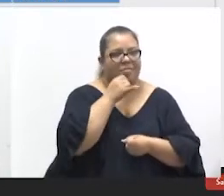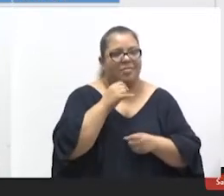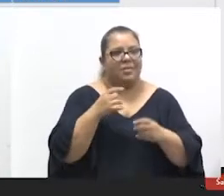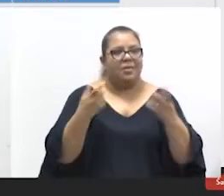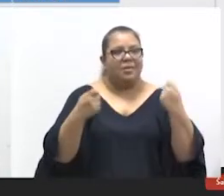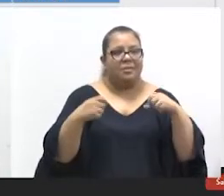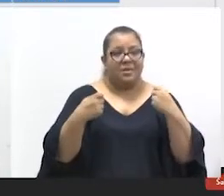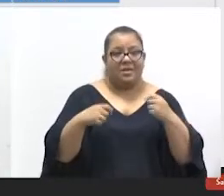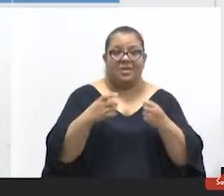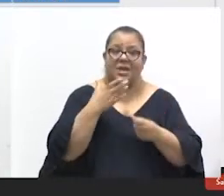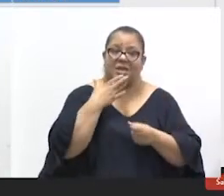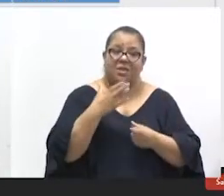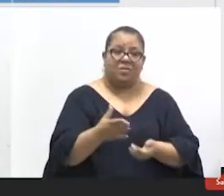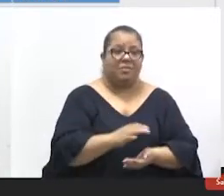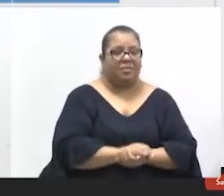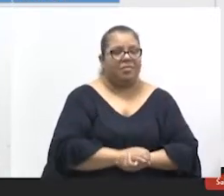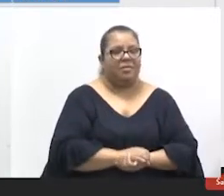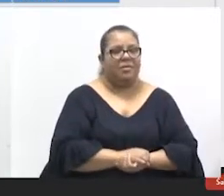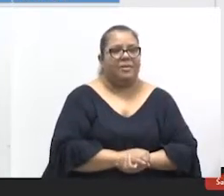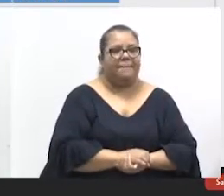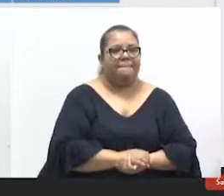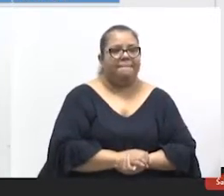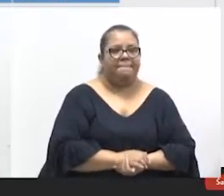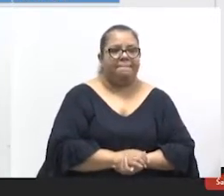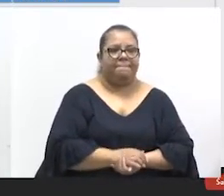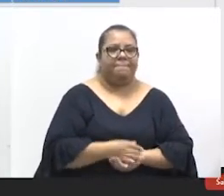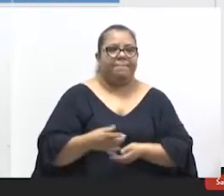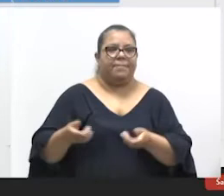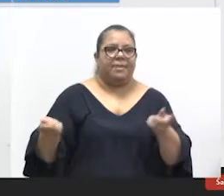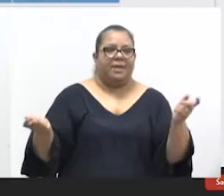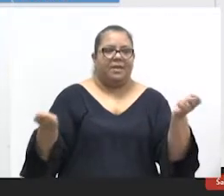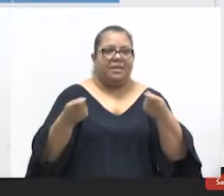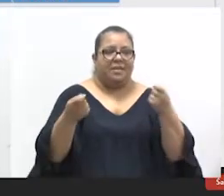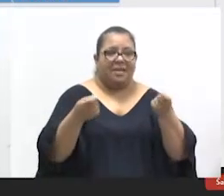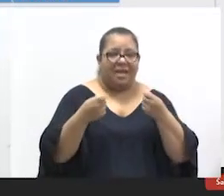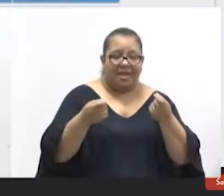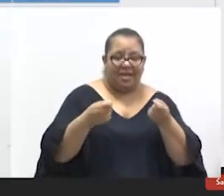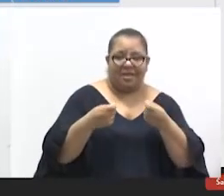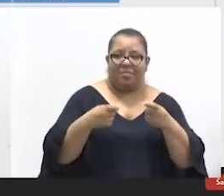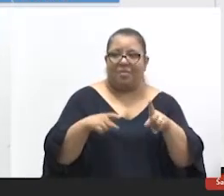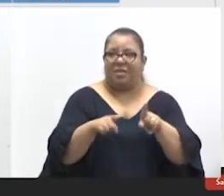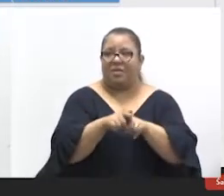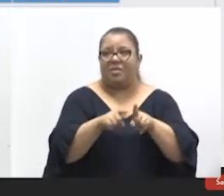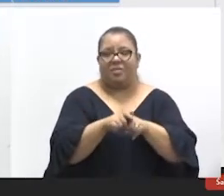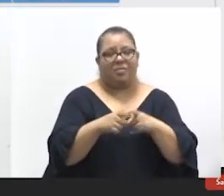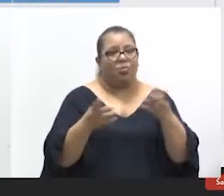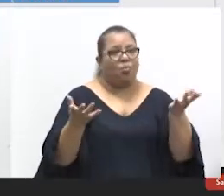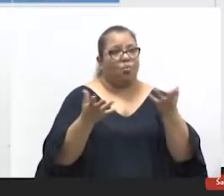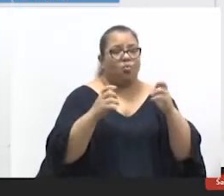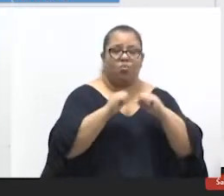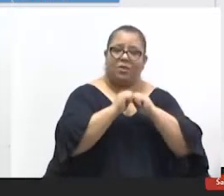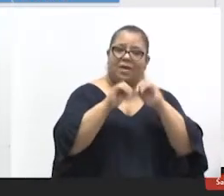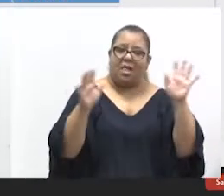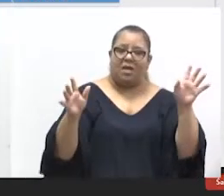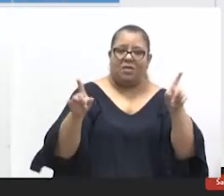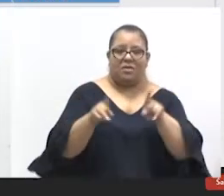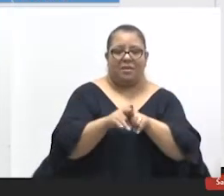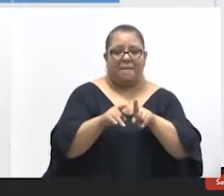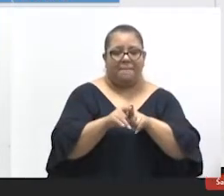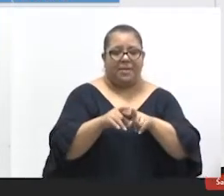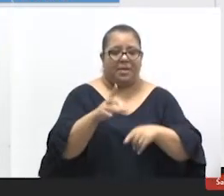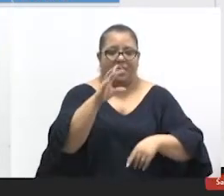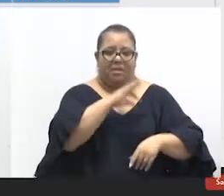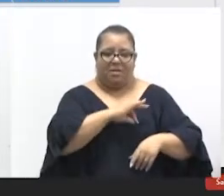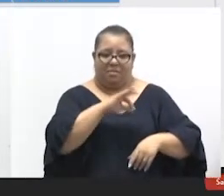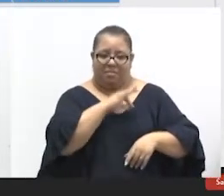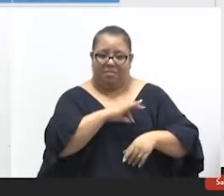de atendimentos, né? Uma capacidade limitada, claro, e custos aumentados